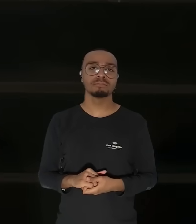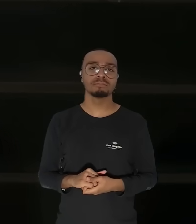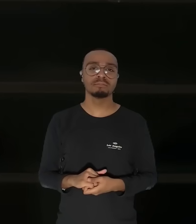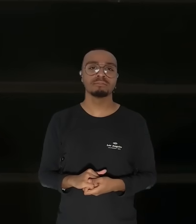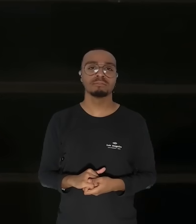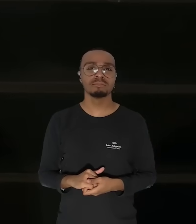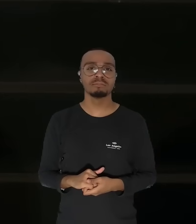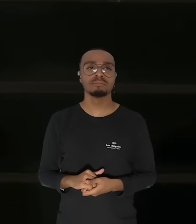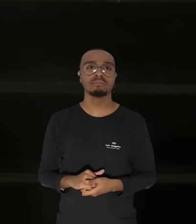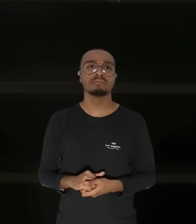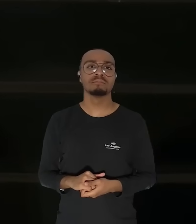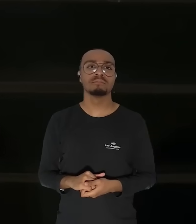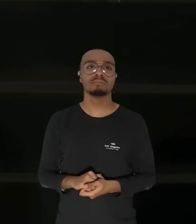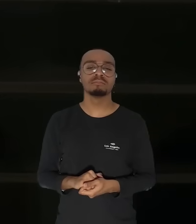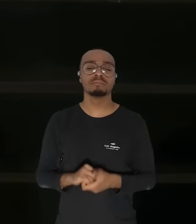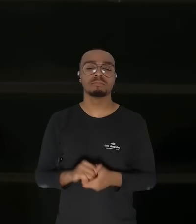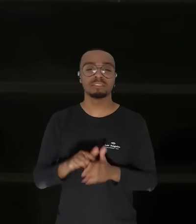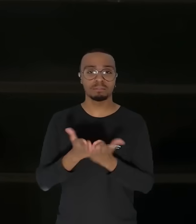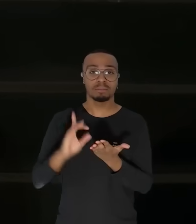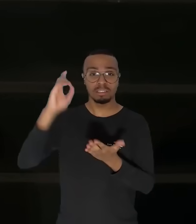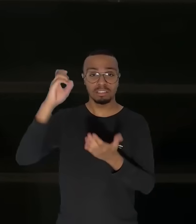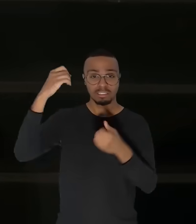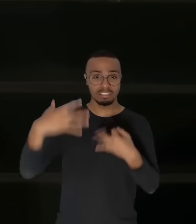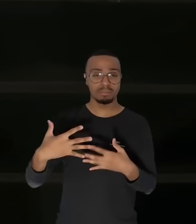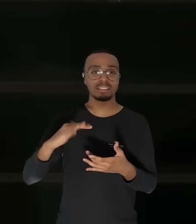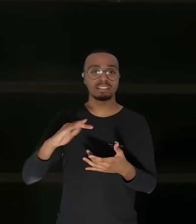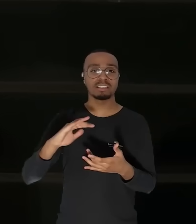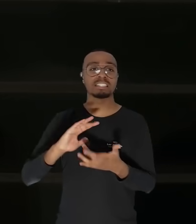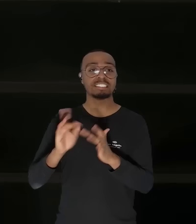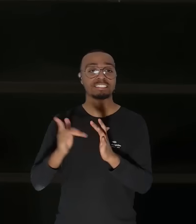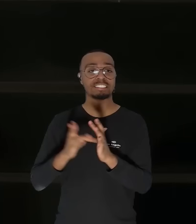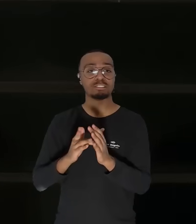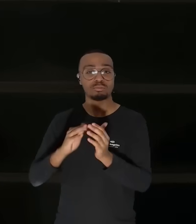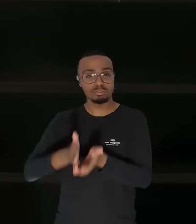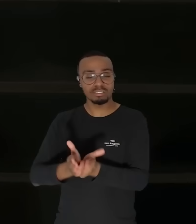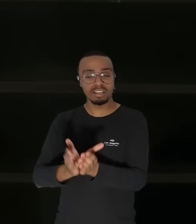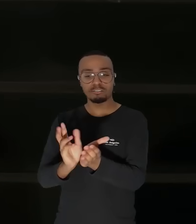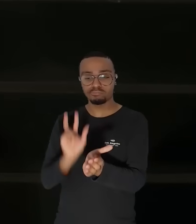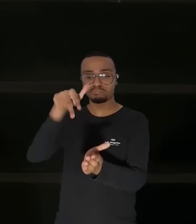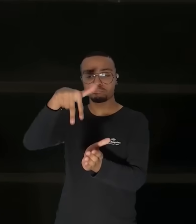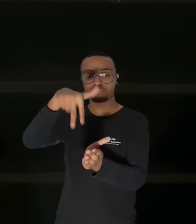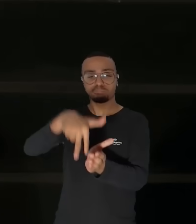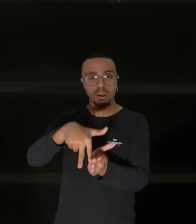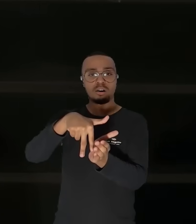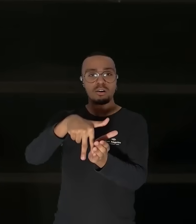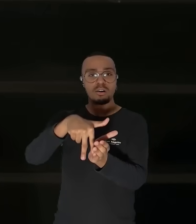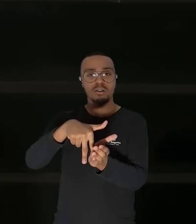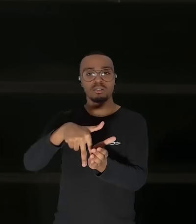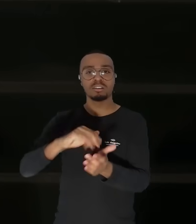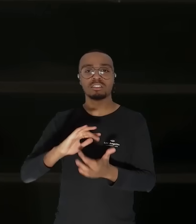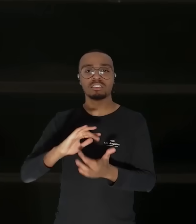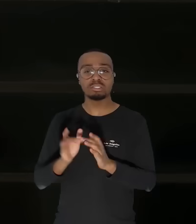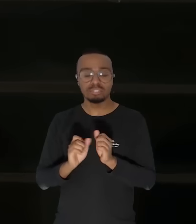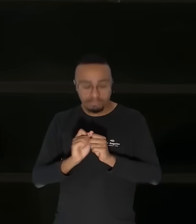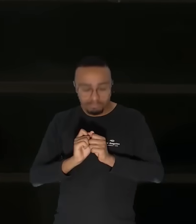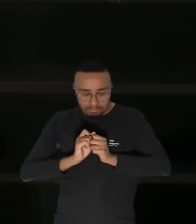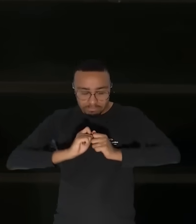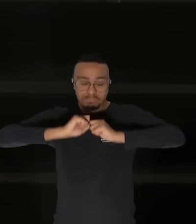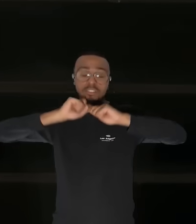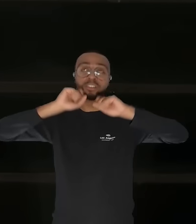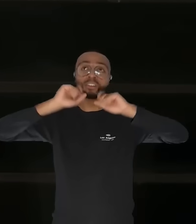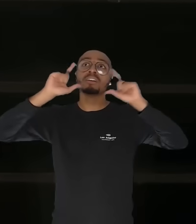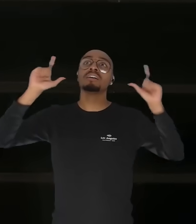se levantou no meio do barco, Ele tratou a tempestade como um cachorro. Aquiete-se,